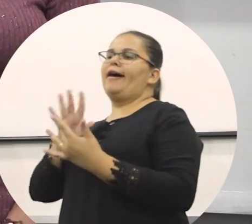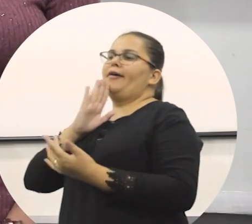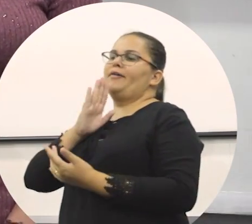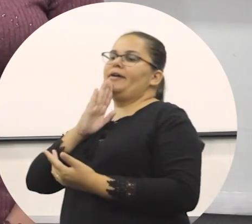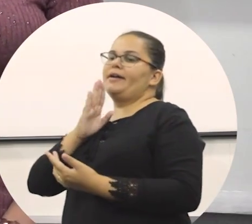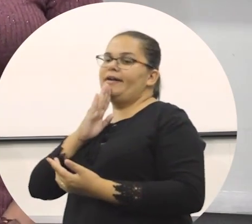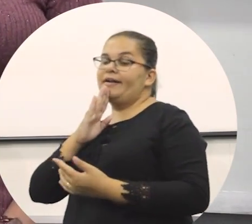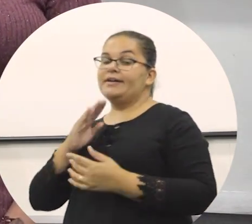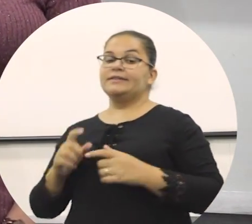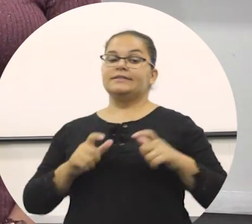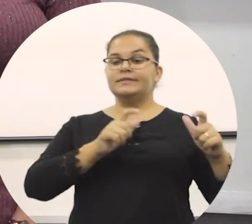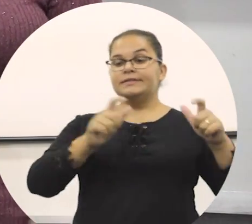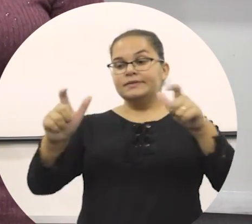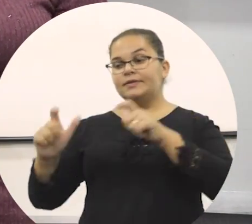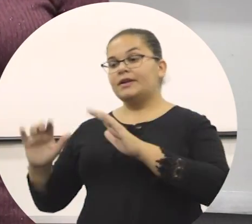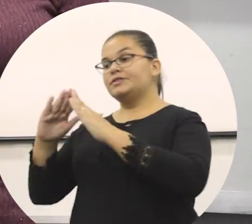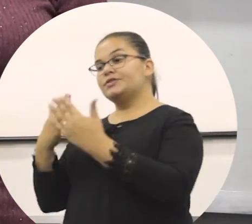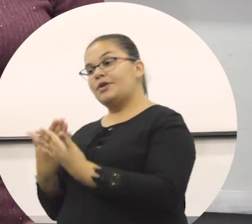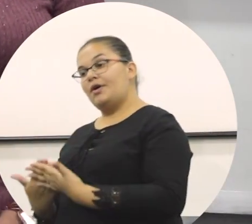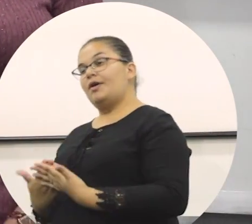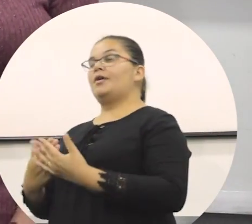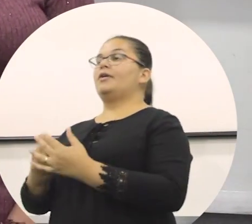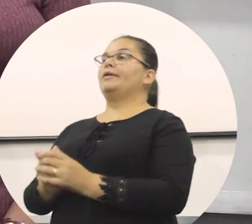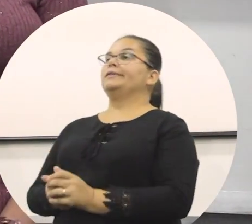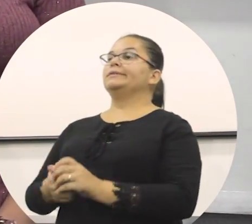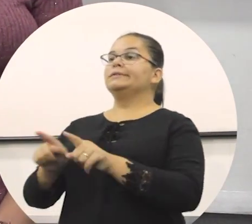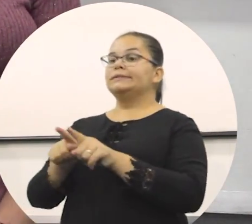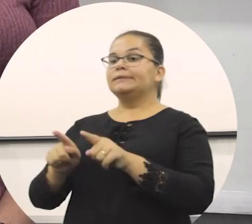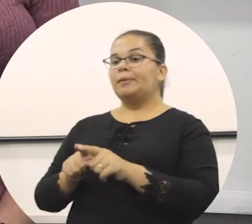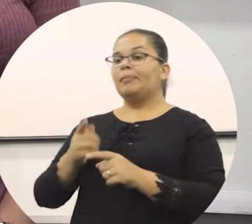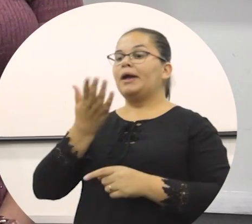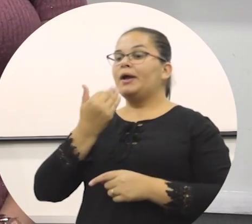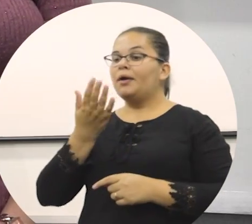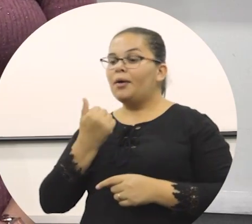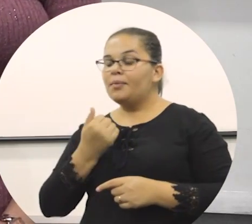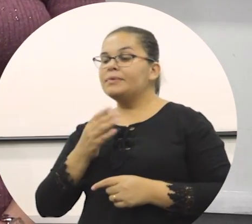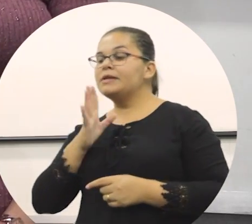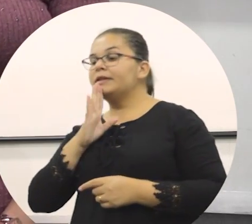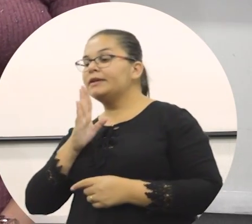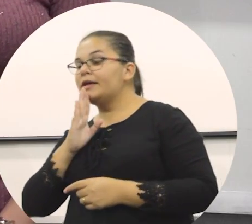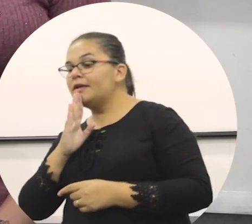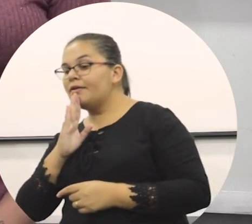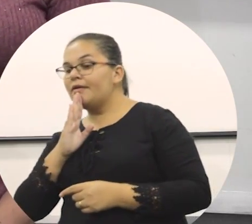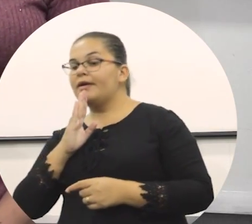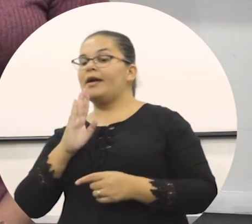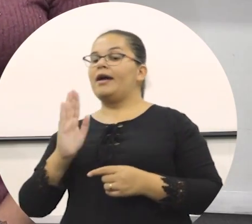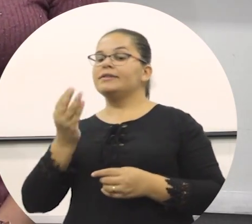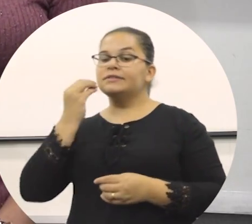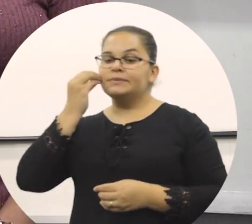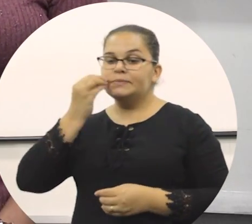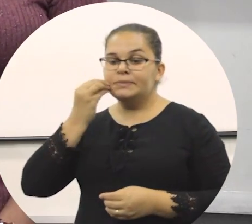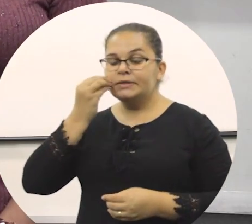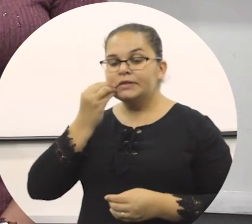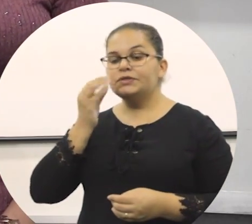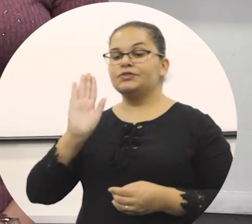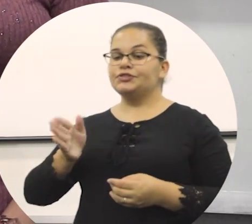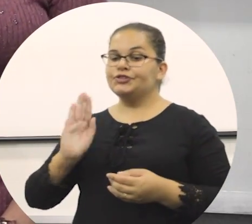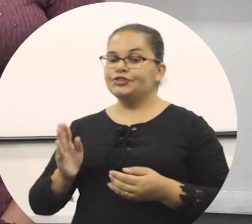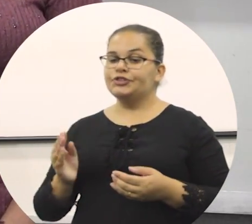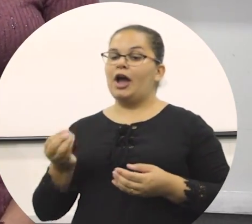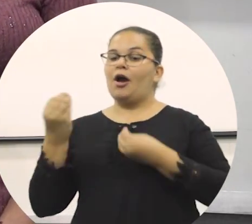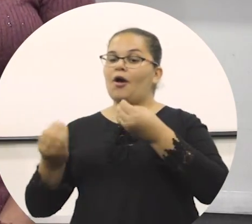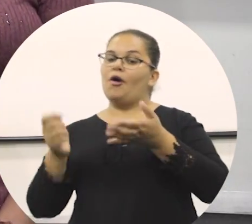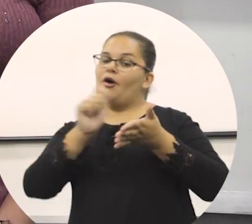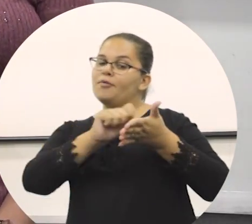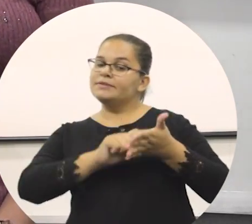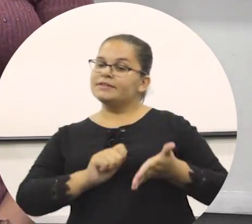da escola, alimentos que ele tem ali com contato no cotidiano escolar, considerando que muitas vezes a família não